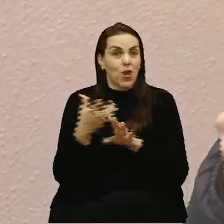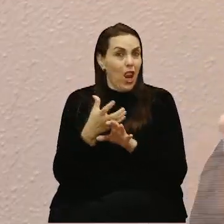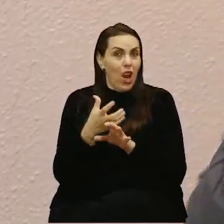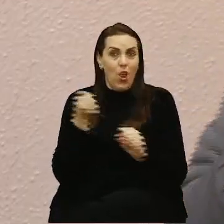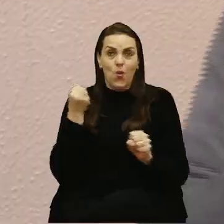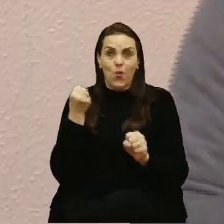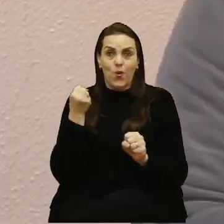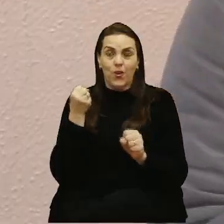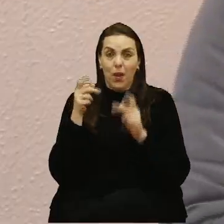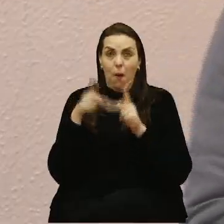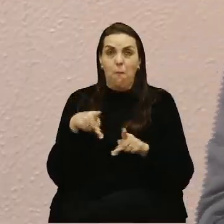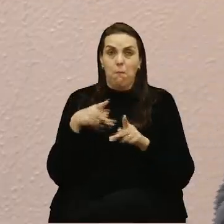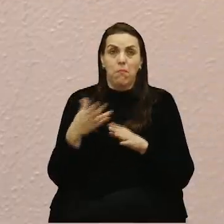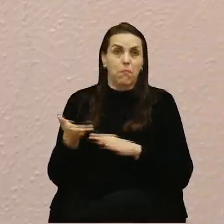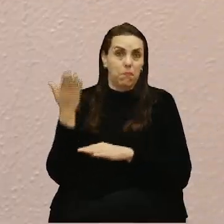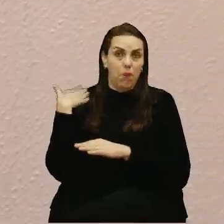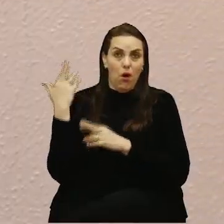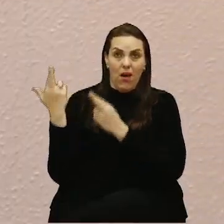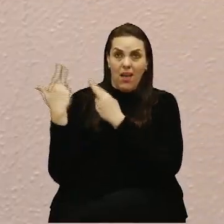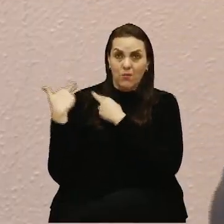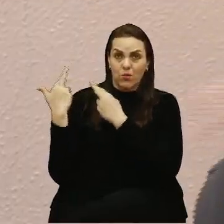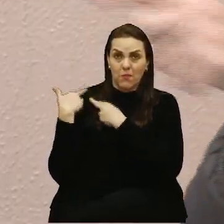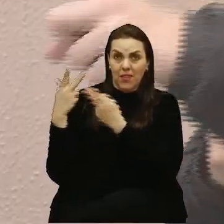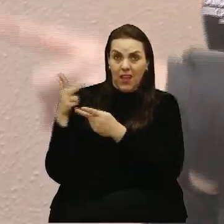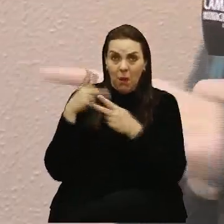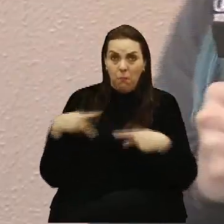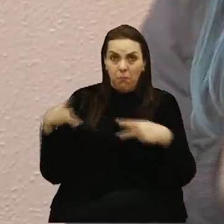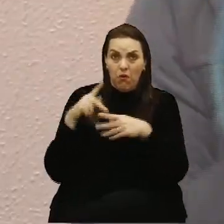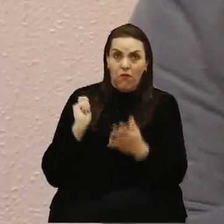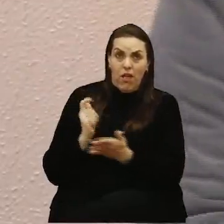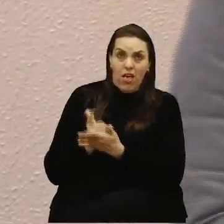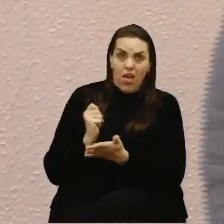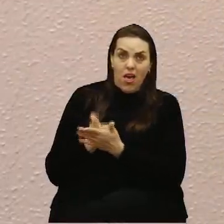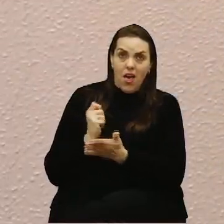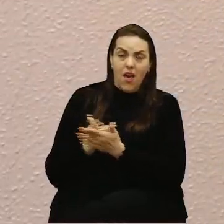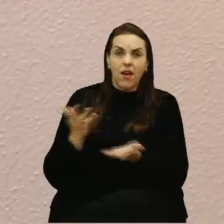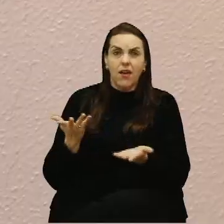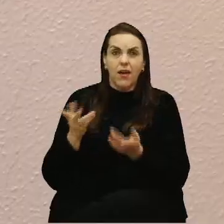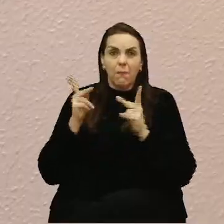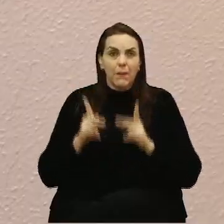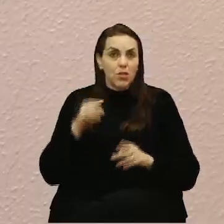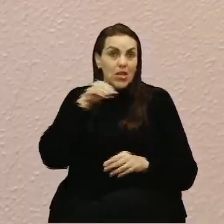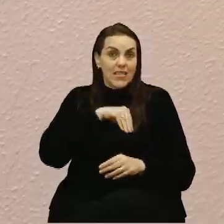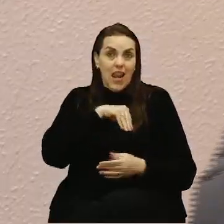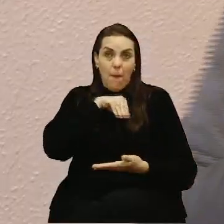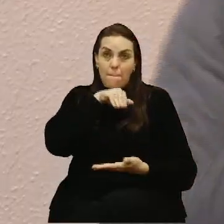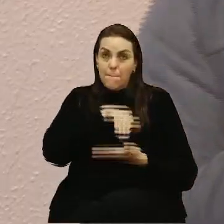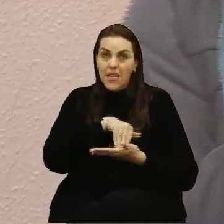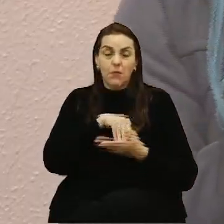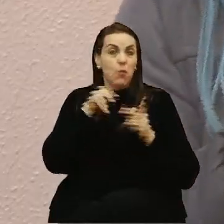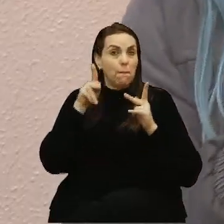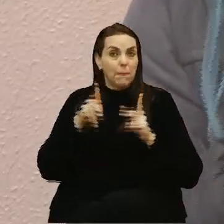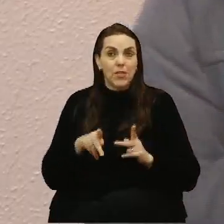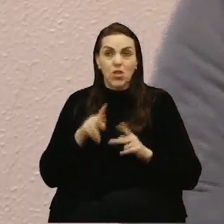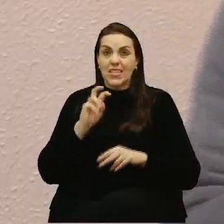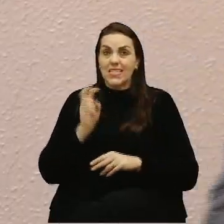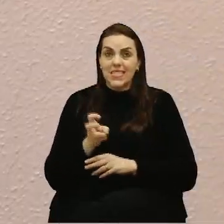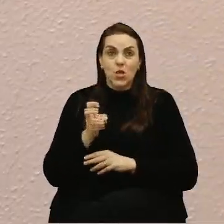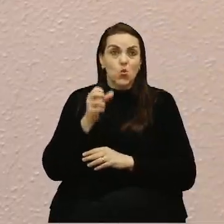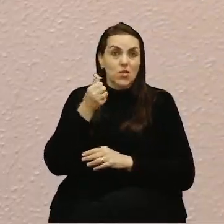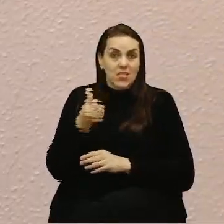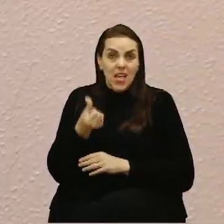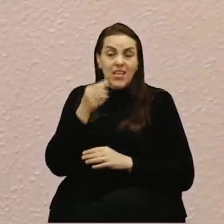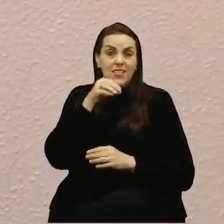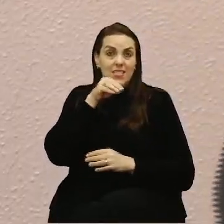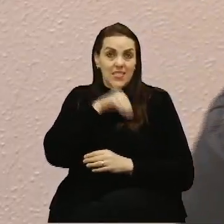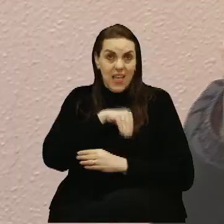costas do povo gaúcho. E aí é atingida a pessoa que recebe um salário mínimo, é atingida a pessoa que recebe 5, 6 salários mínimos,